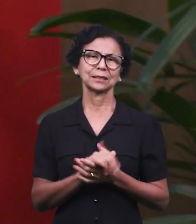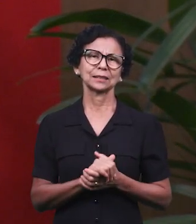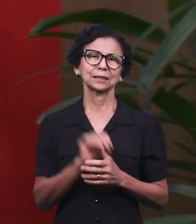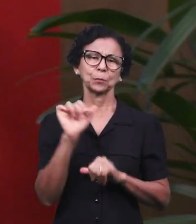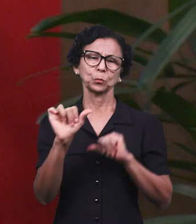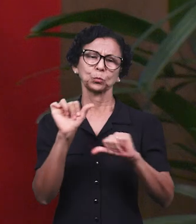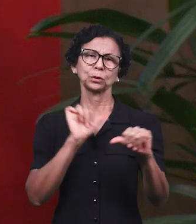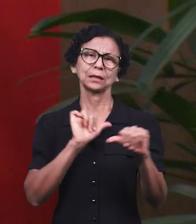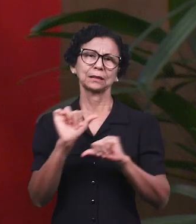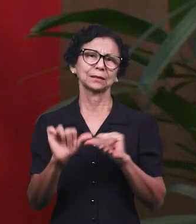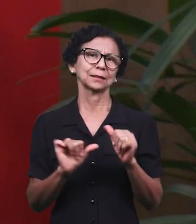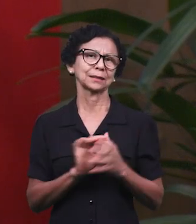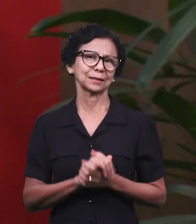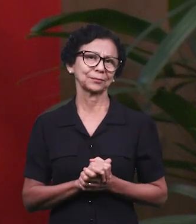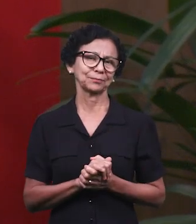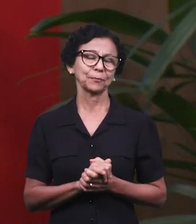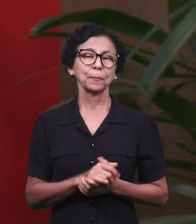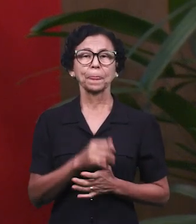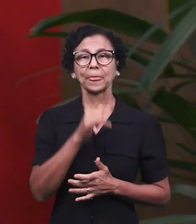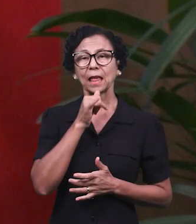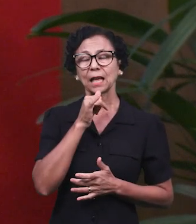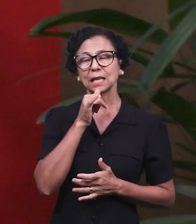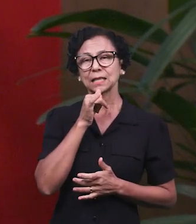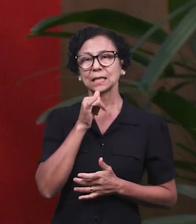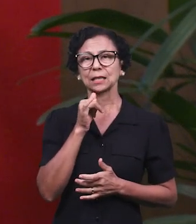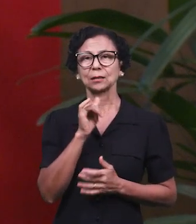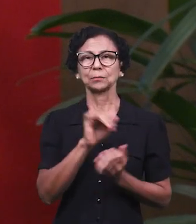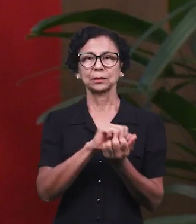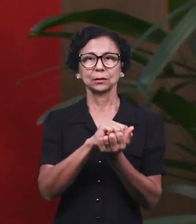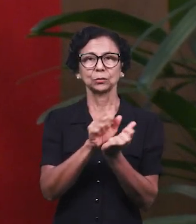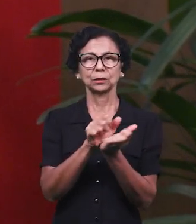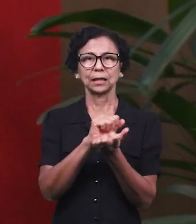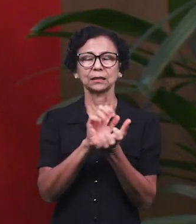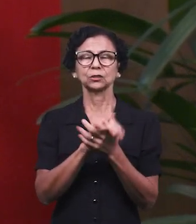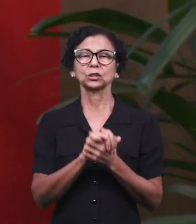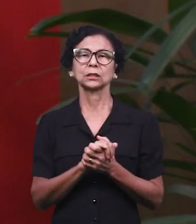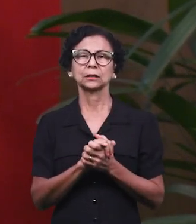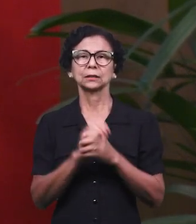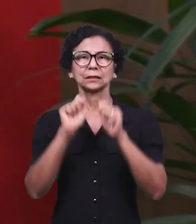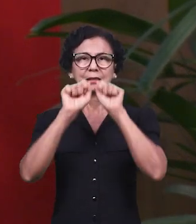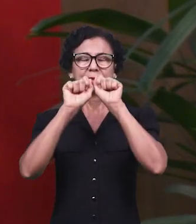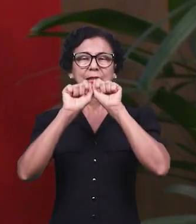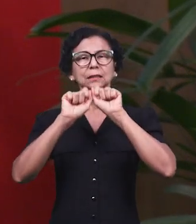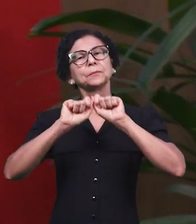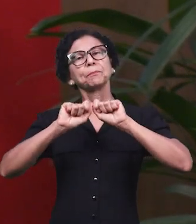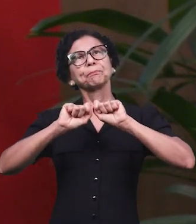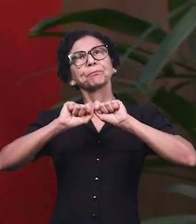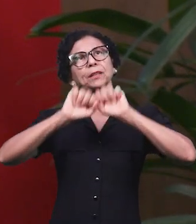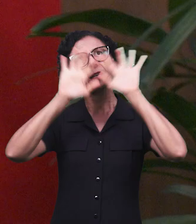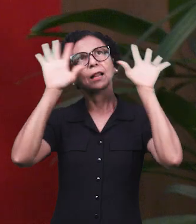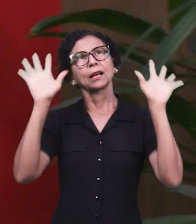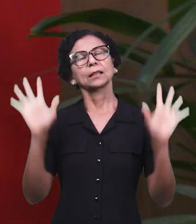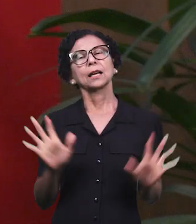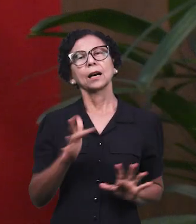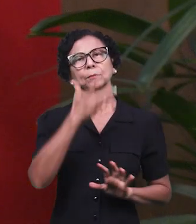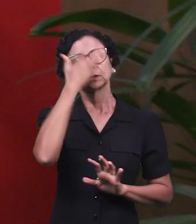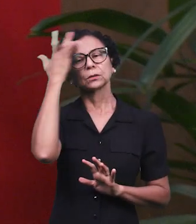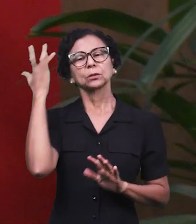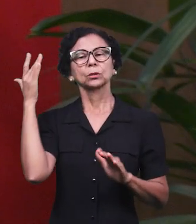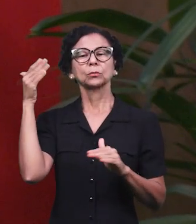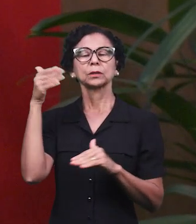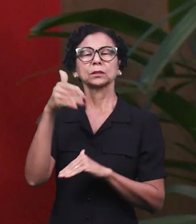intervenções e não uma só. Então, o exemplo do clareamento, que é o mais popular. O paciente chega para nós